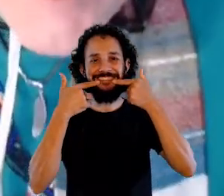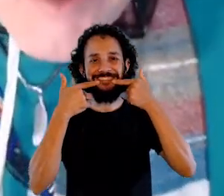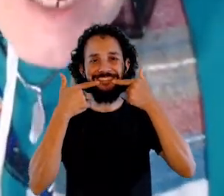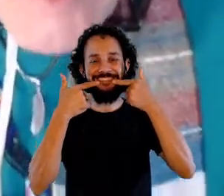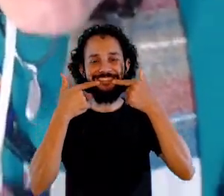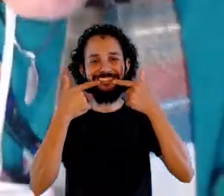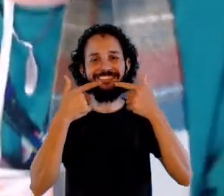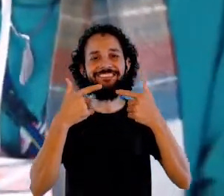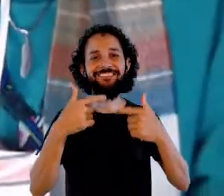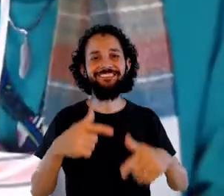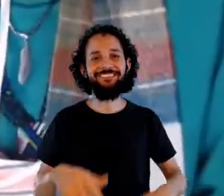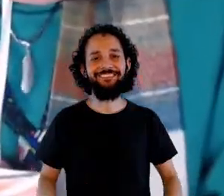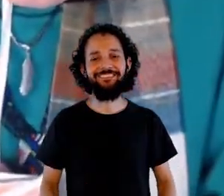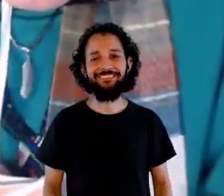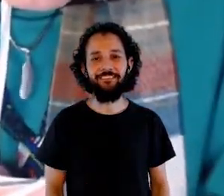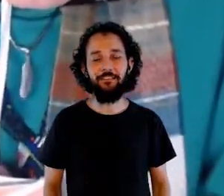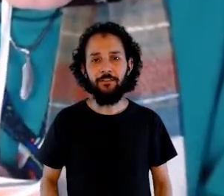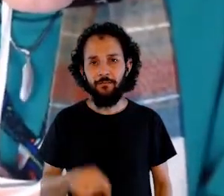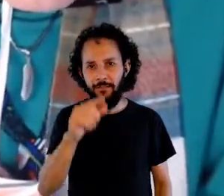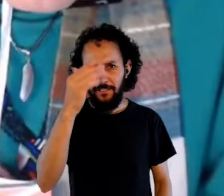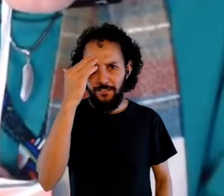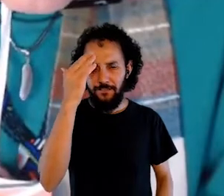Vocês sabem de uma coisa?